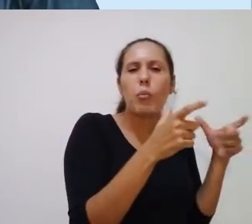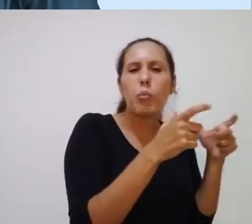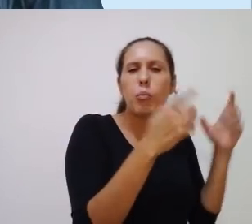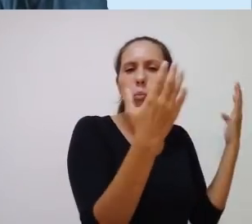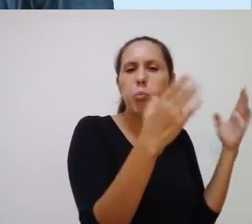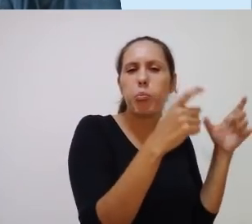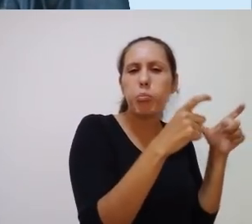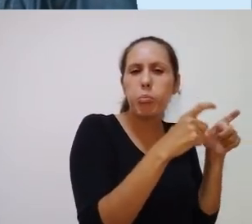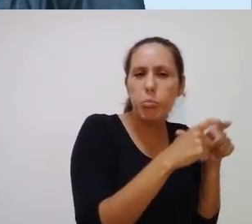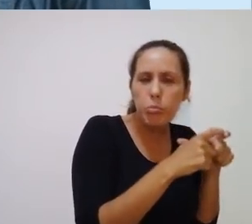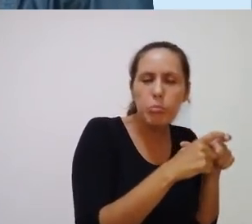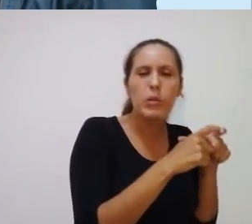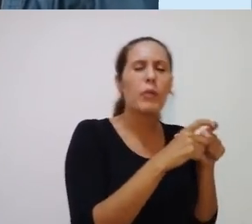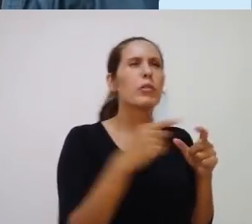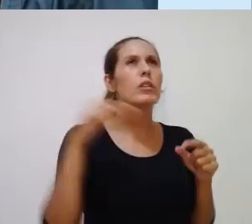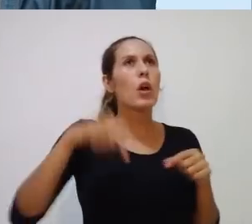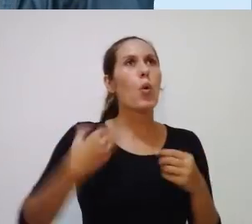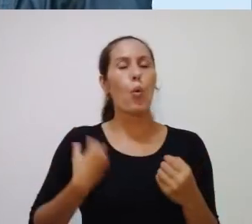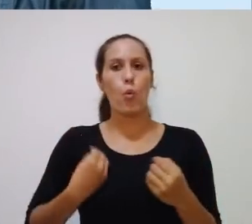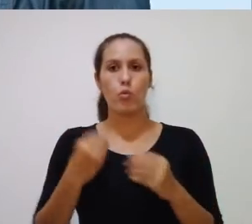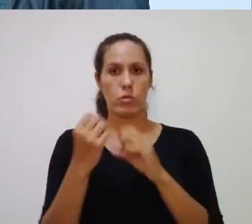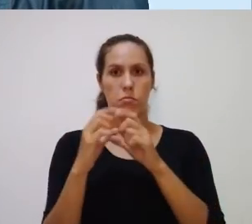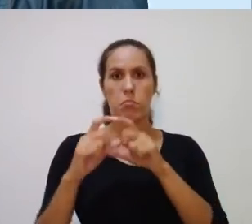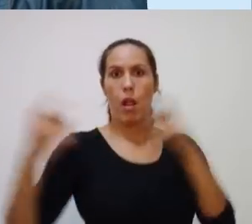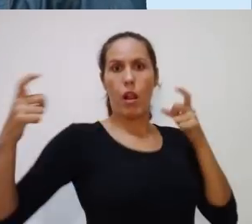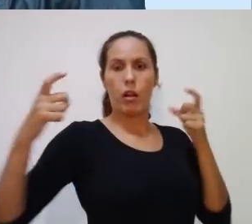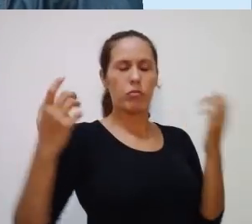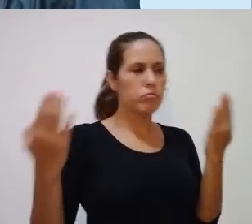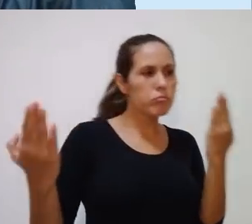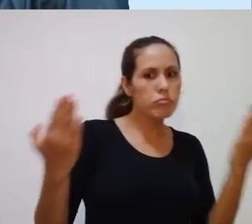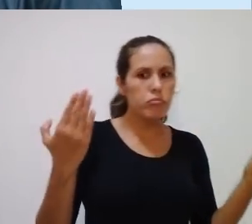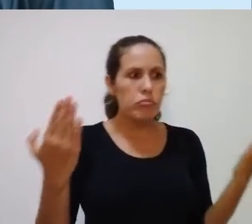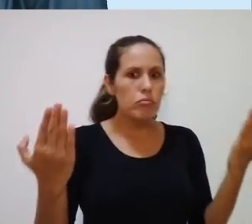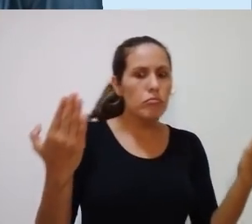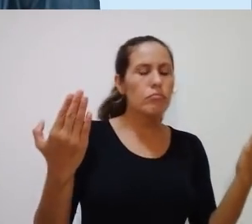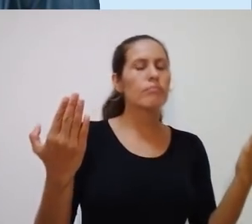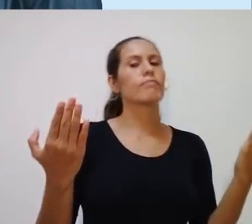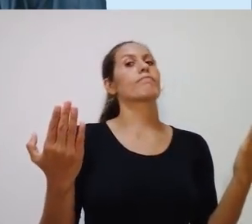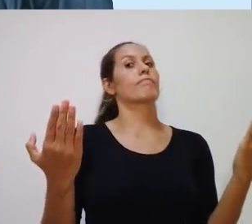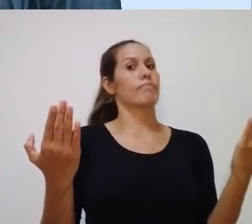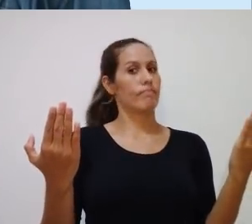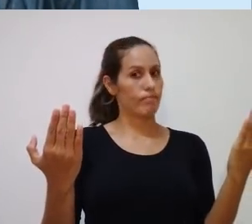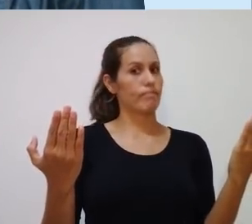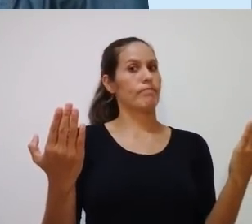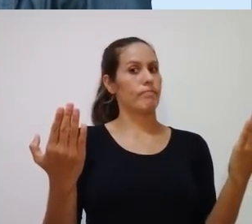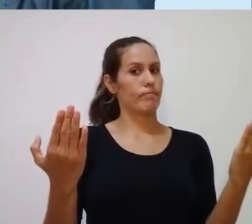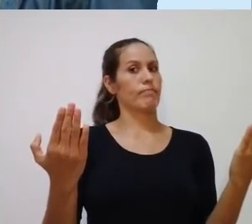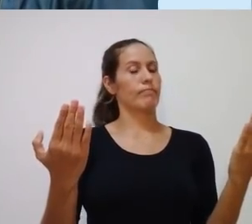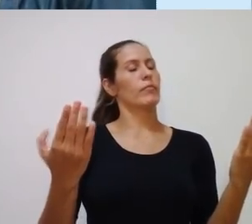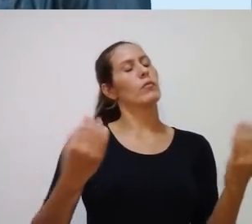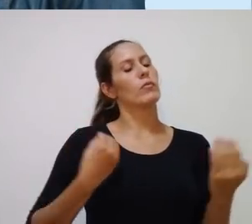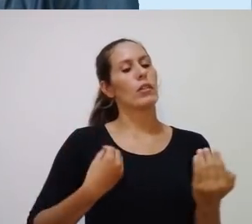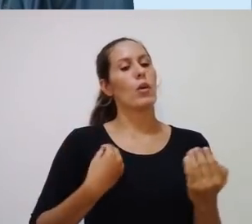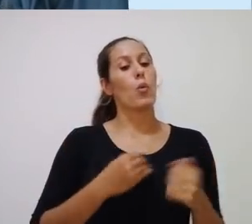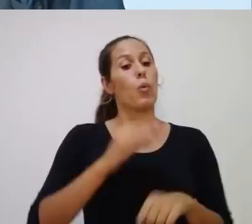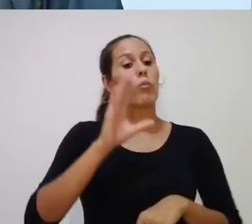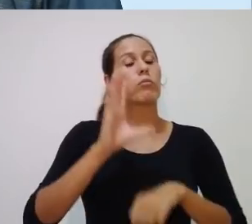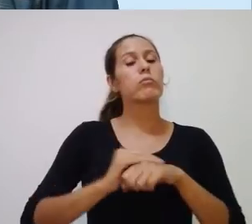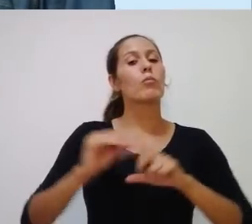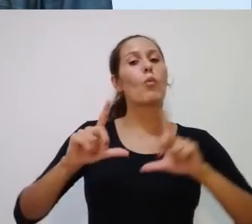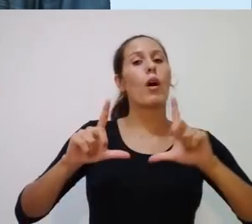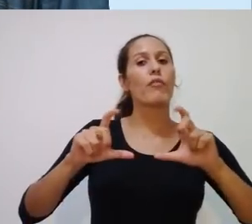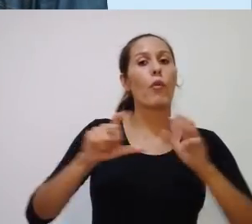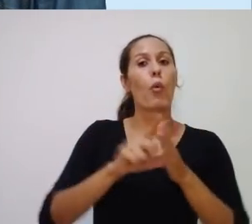de repente, uma foto que é hoje. Então, você tem ali uma fotografia que foi não